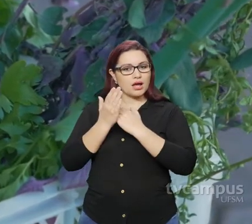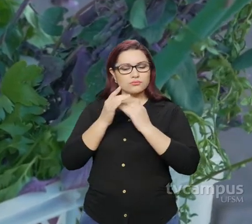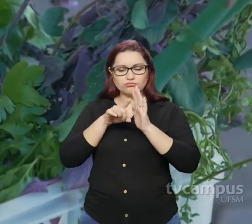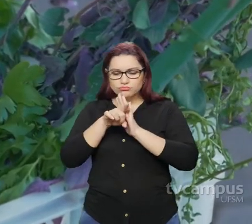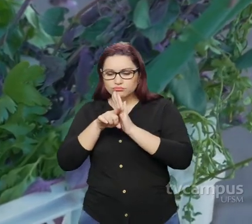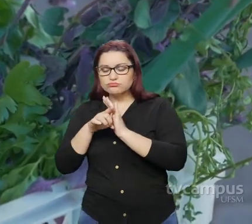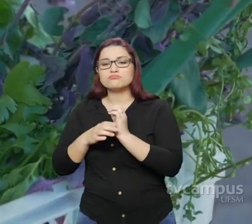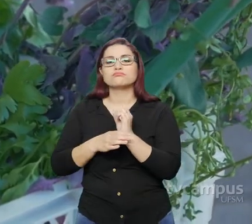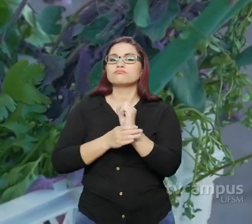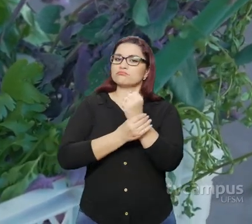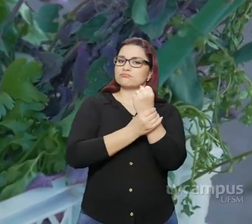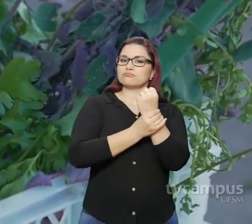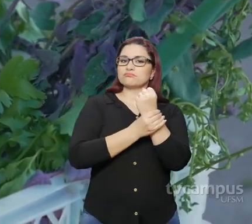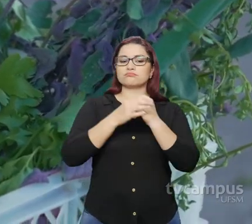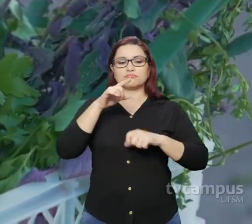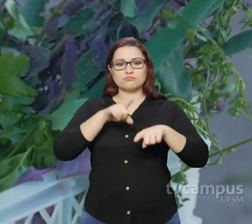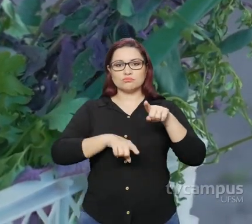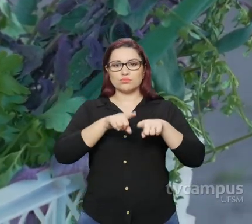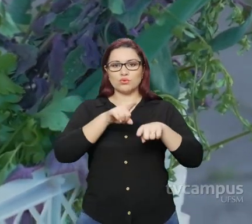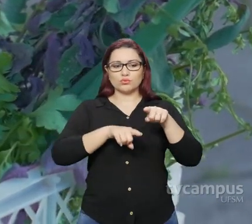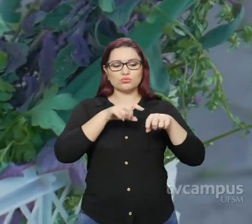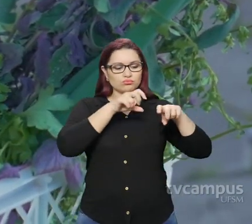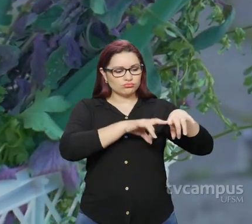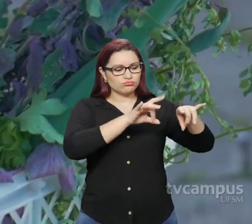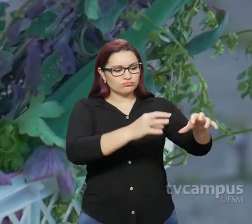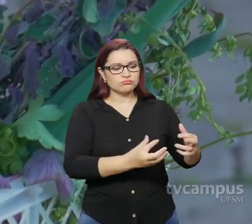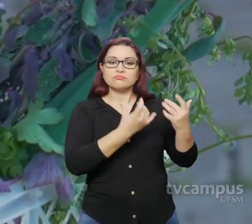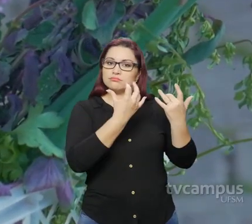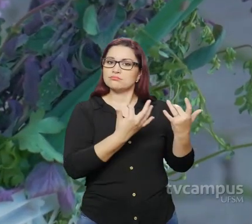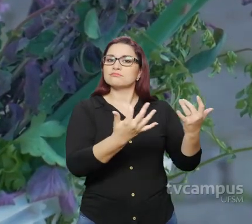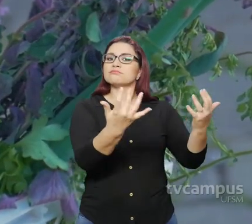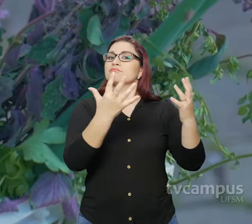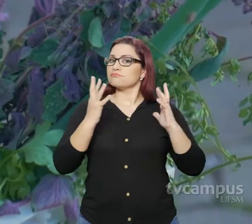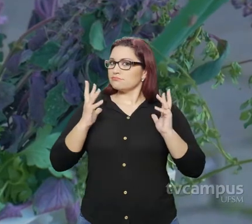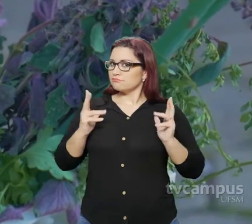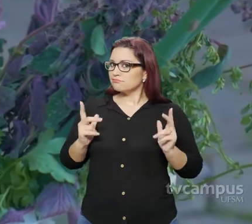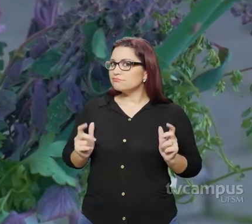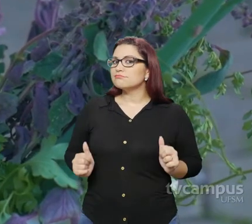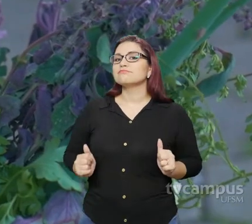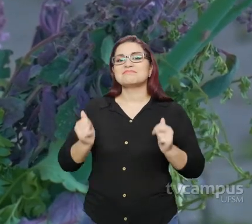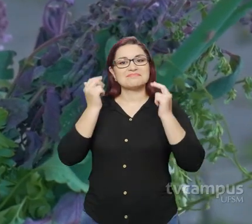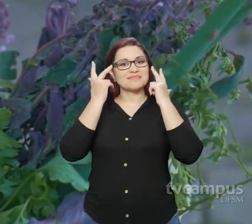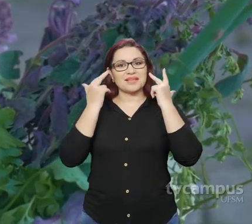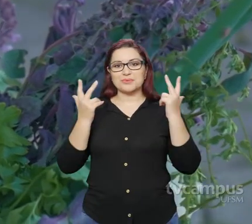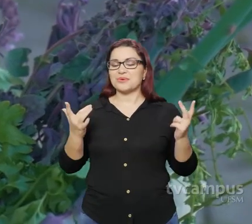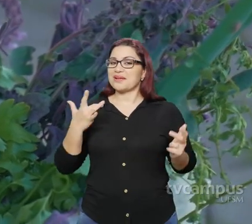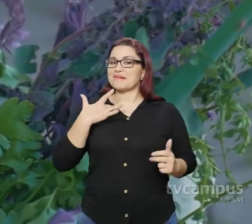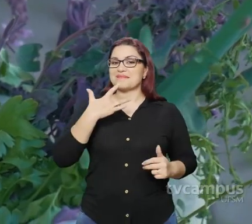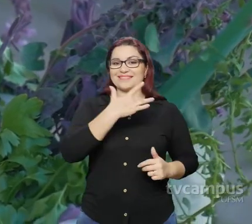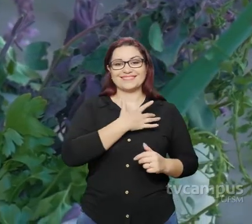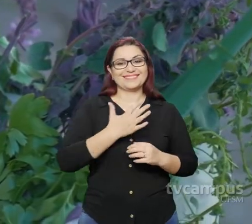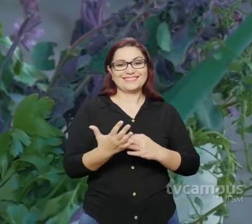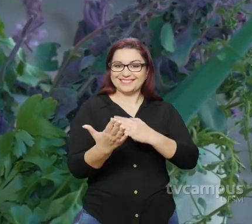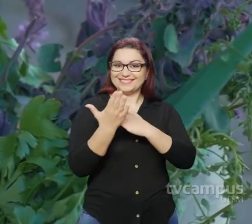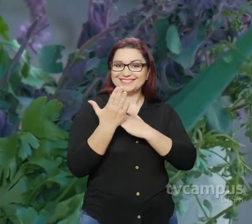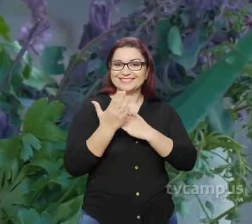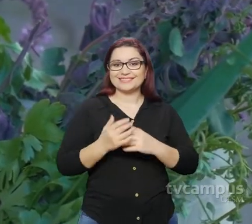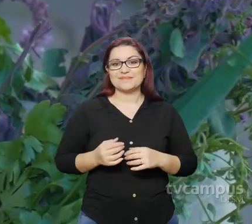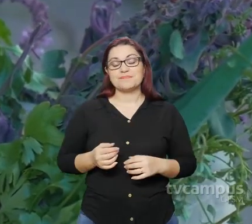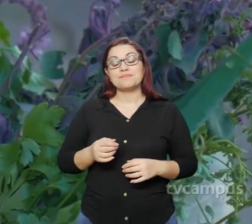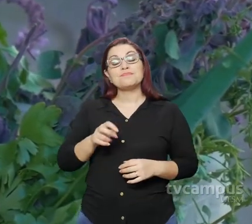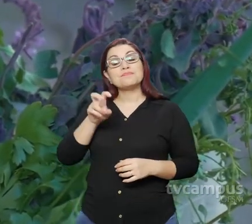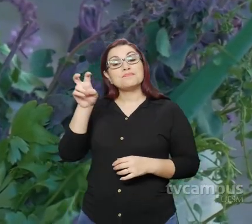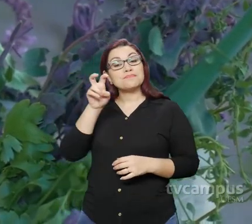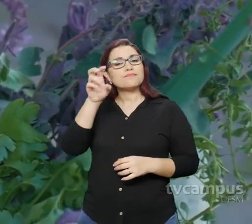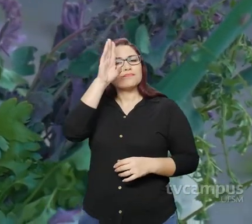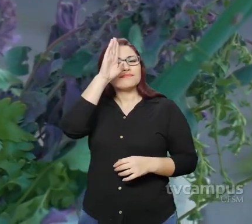para garantir que nós estamos levando um alimento saudável. Toda quinta-feira a gente recolhe produtos, não avisa